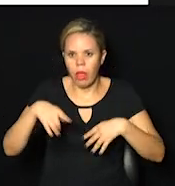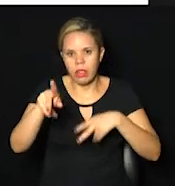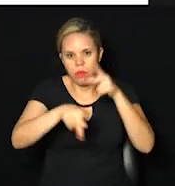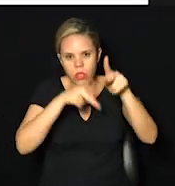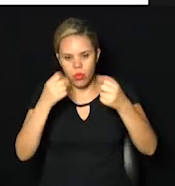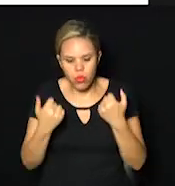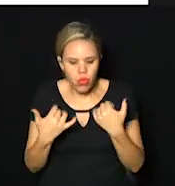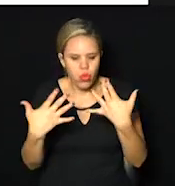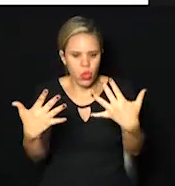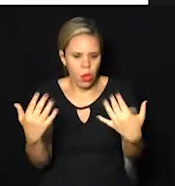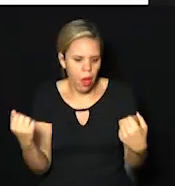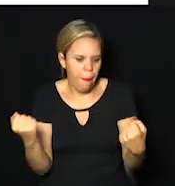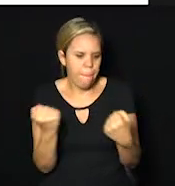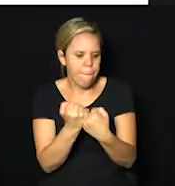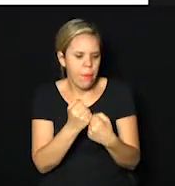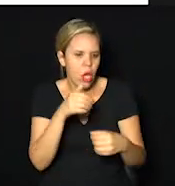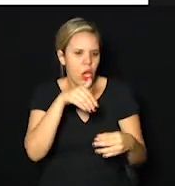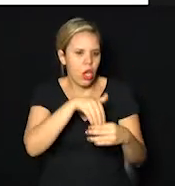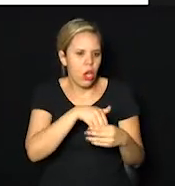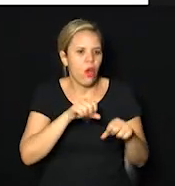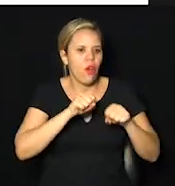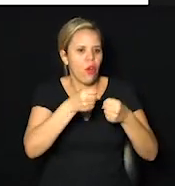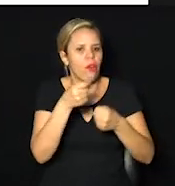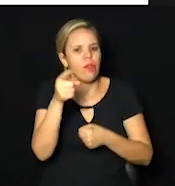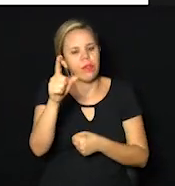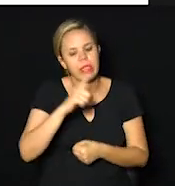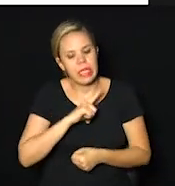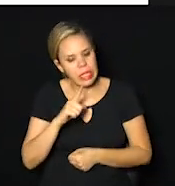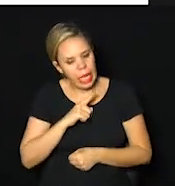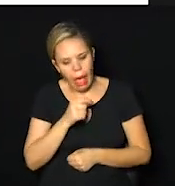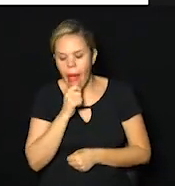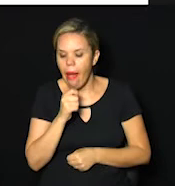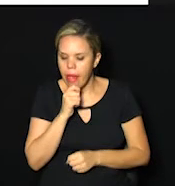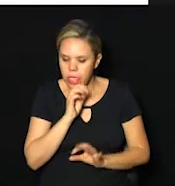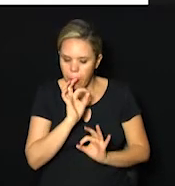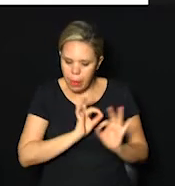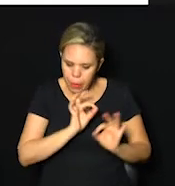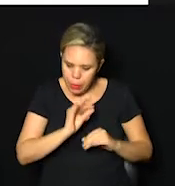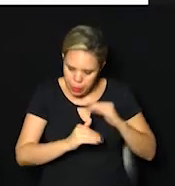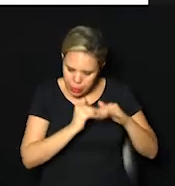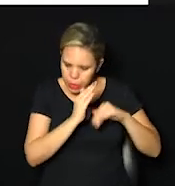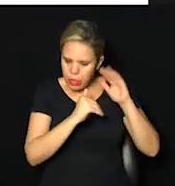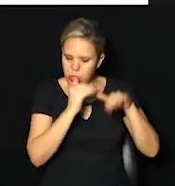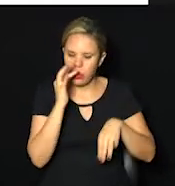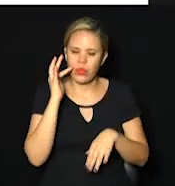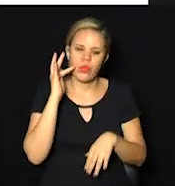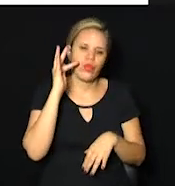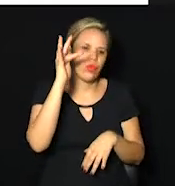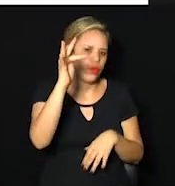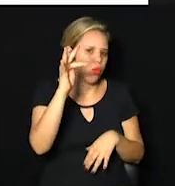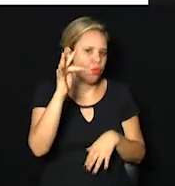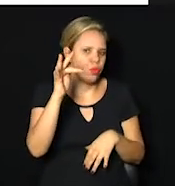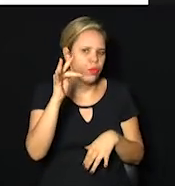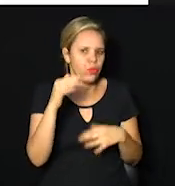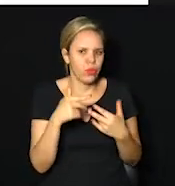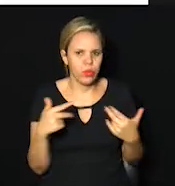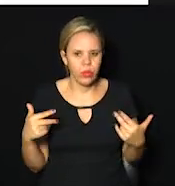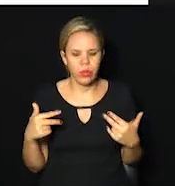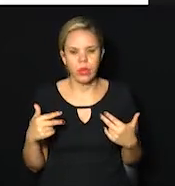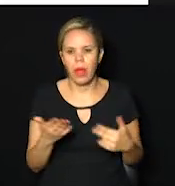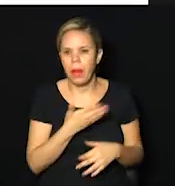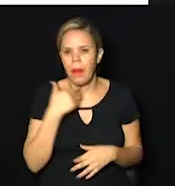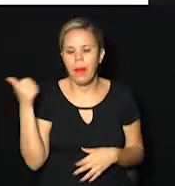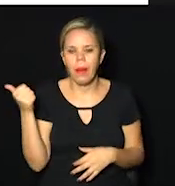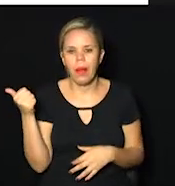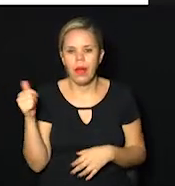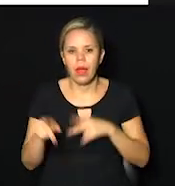te defender e votar, que existe uma construção de um futuro, que existe uma construção de algo que é melhor